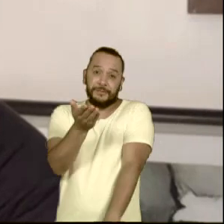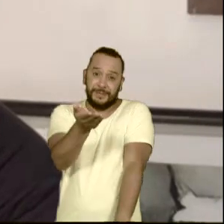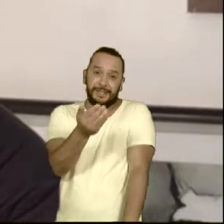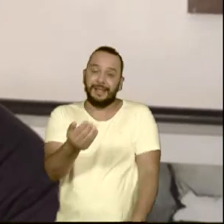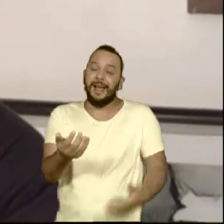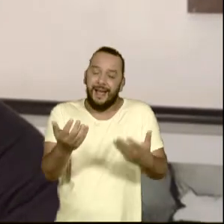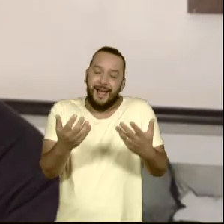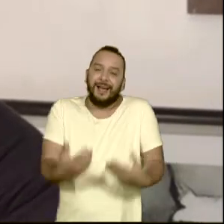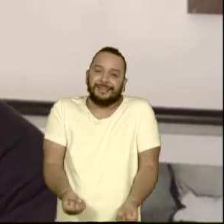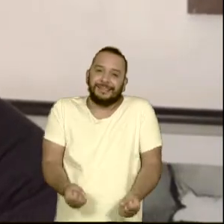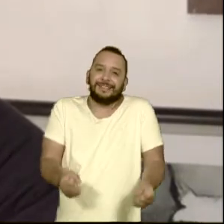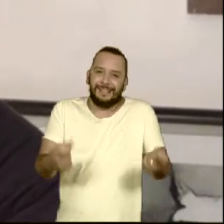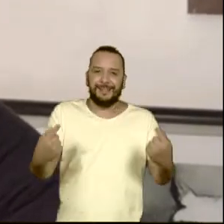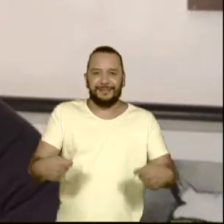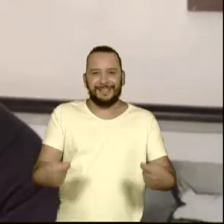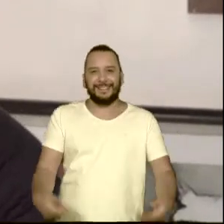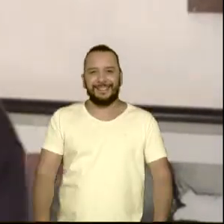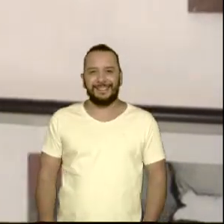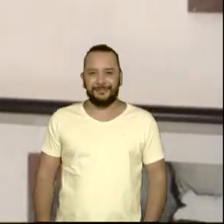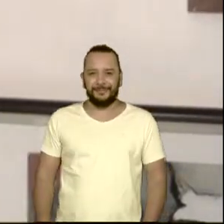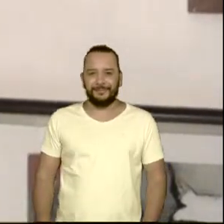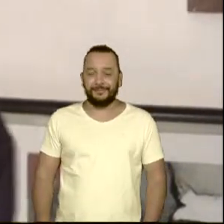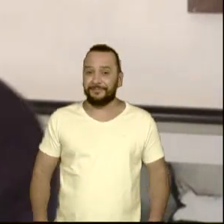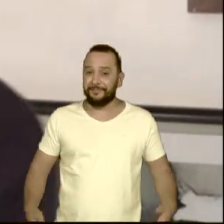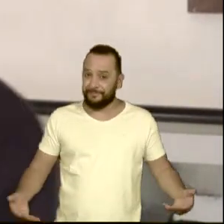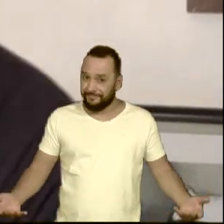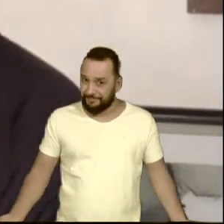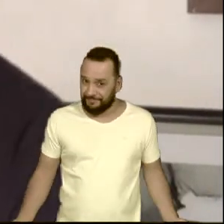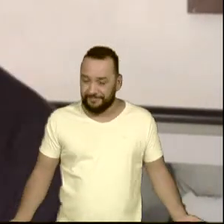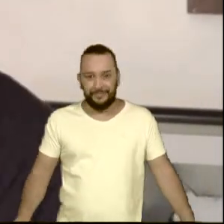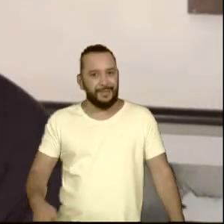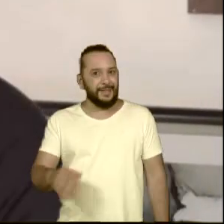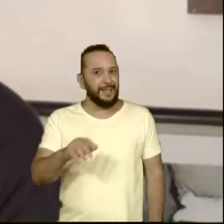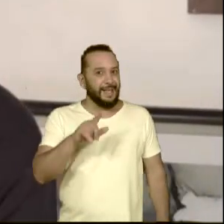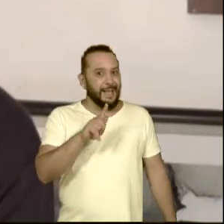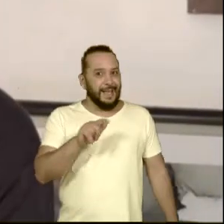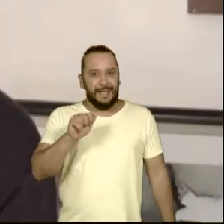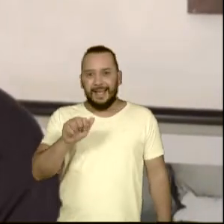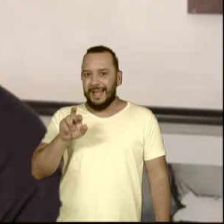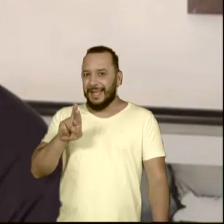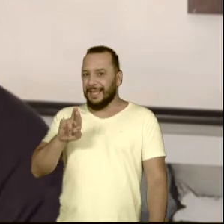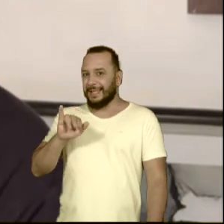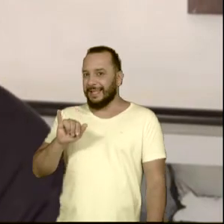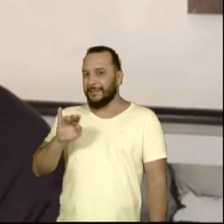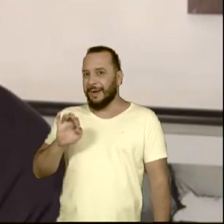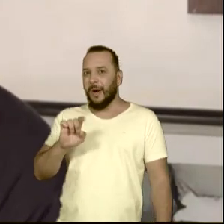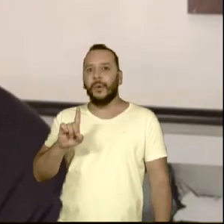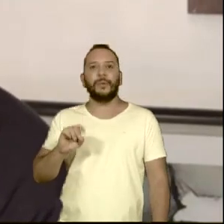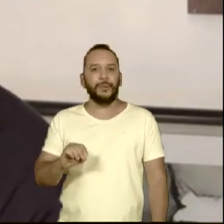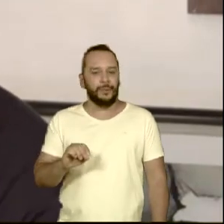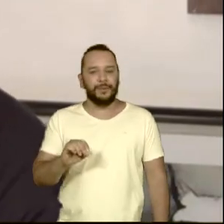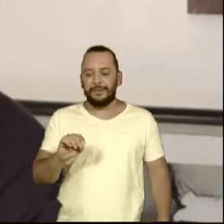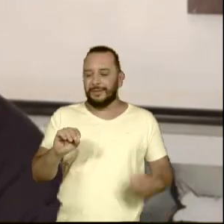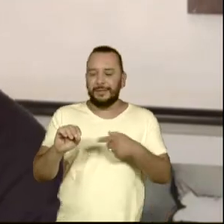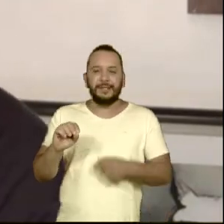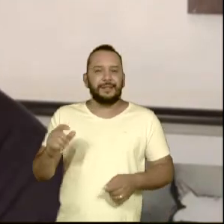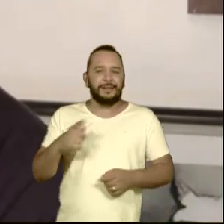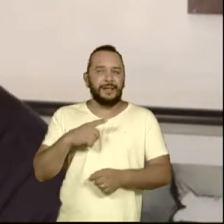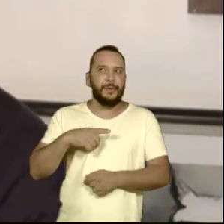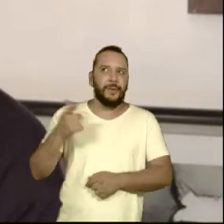permitir entrar neles. Vamos lá. Então, o Garibaldo tem uma outra